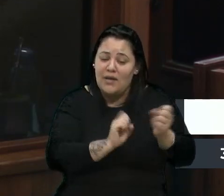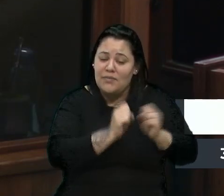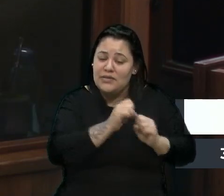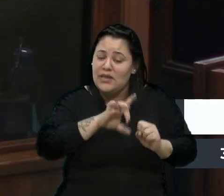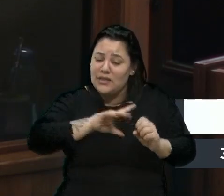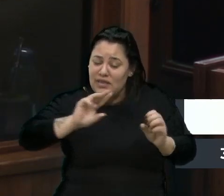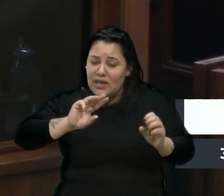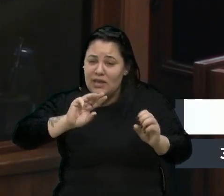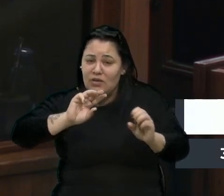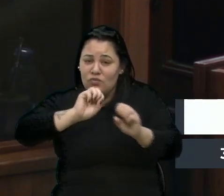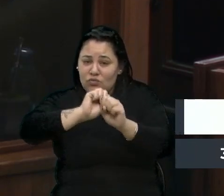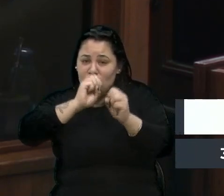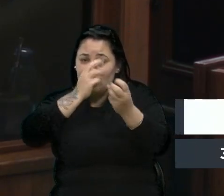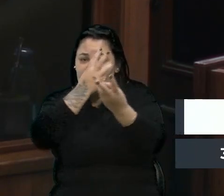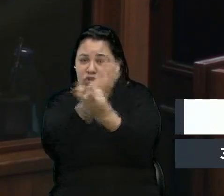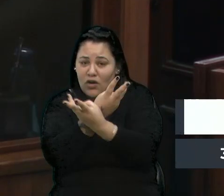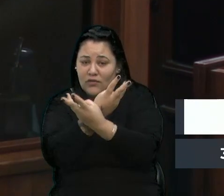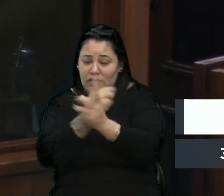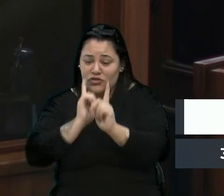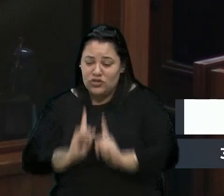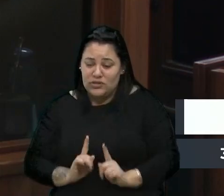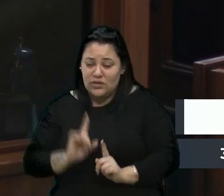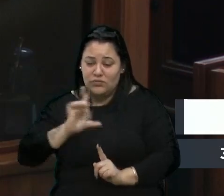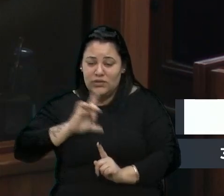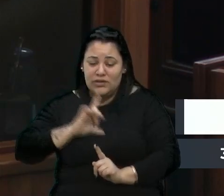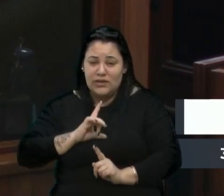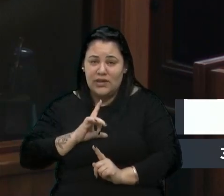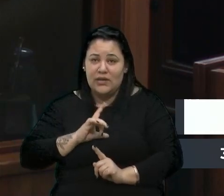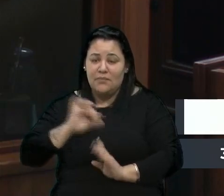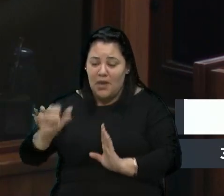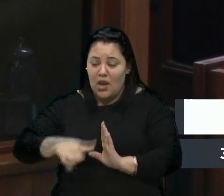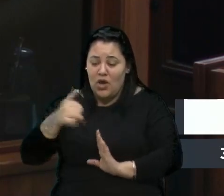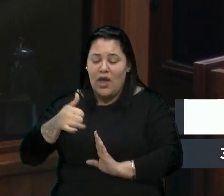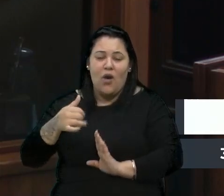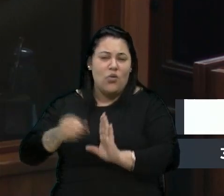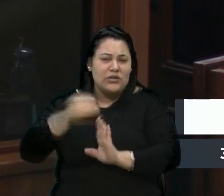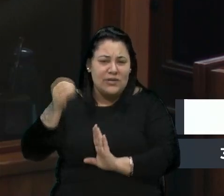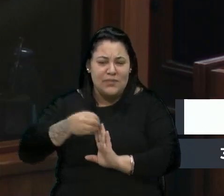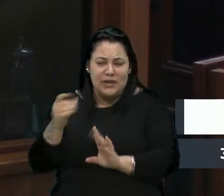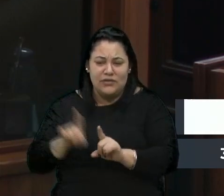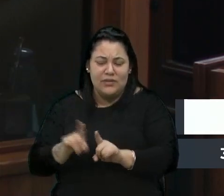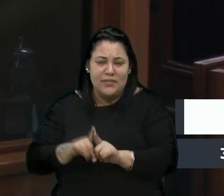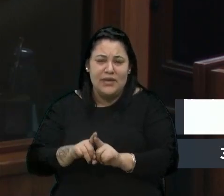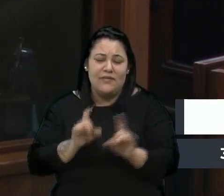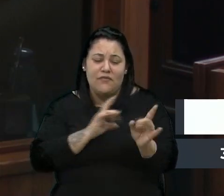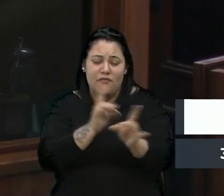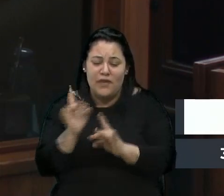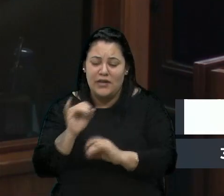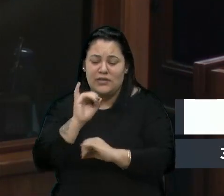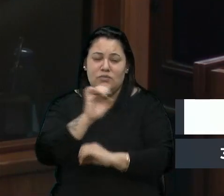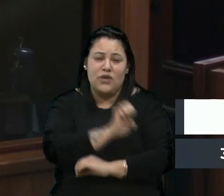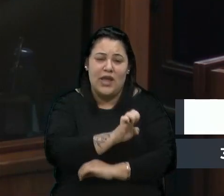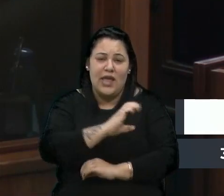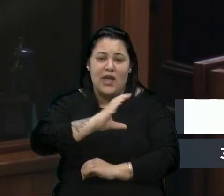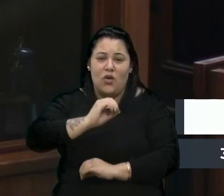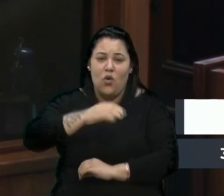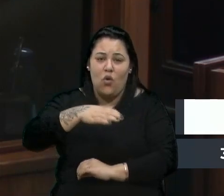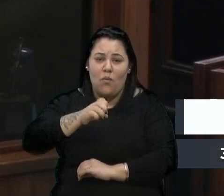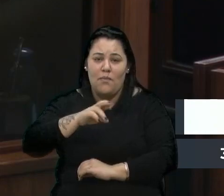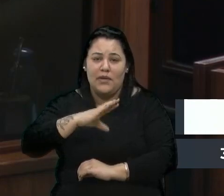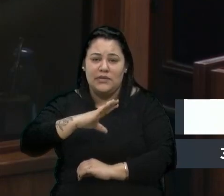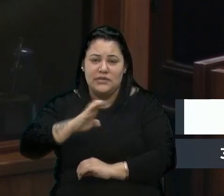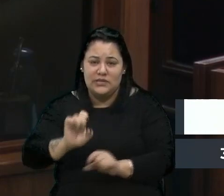uma possibilidade a mais de faturamento, até através de venda por e-commerce, possibilidade de participar de licitações